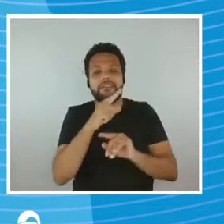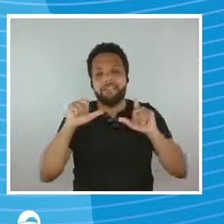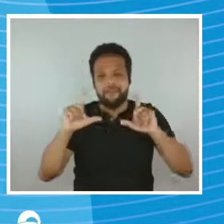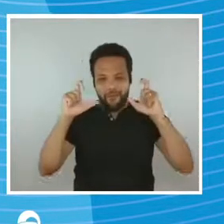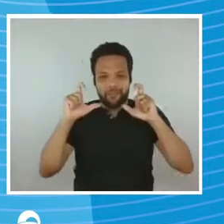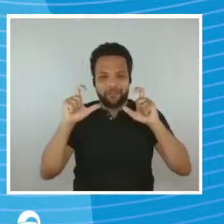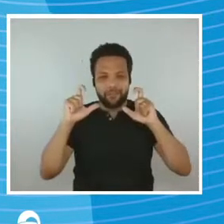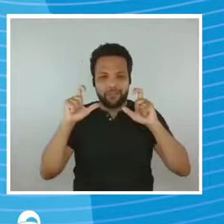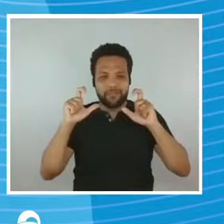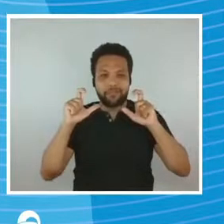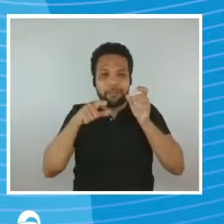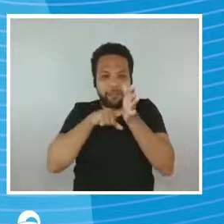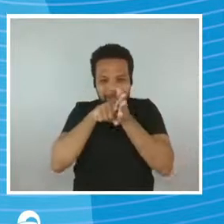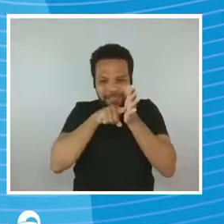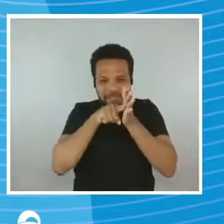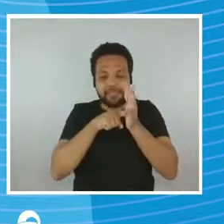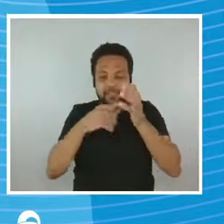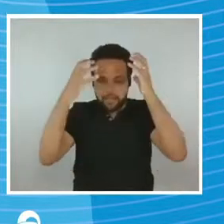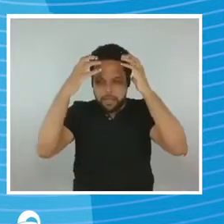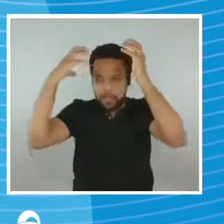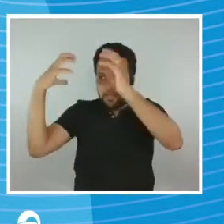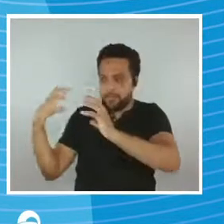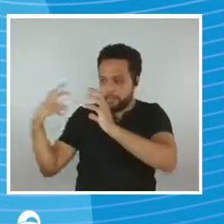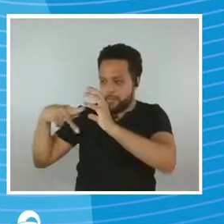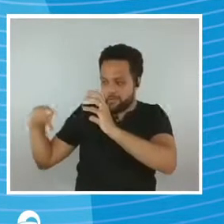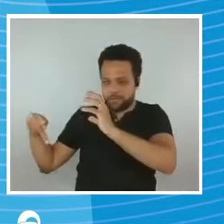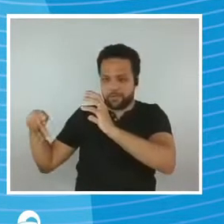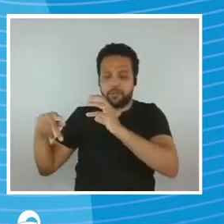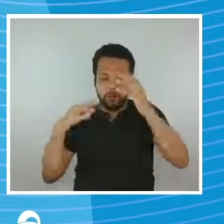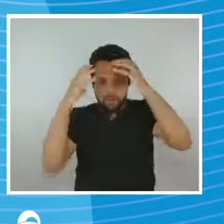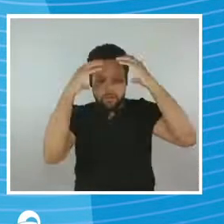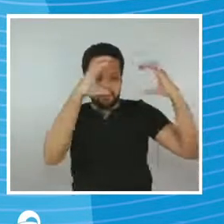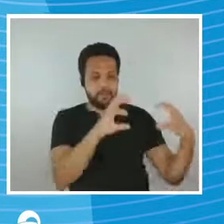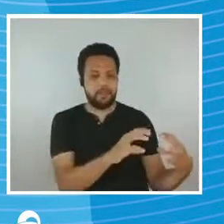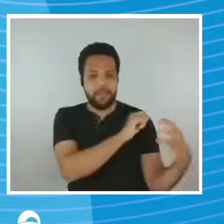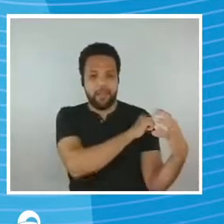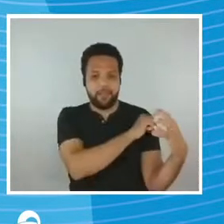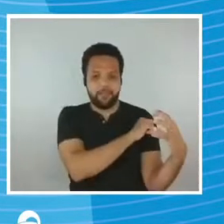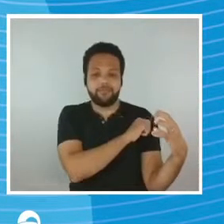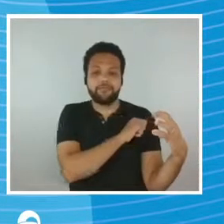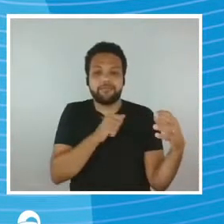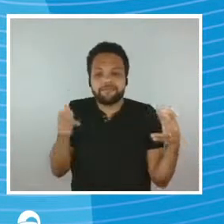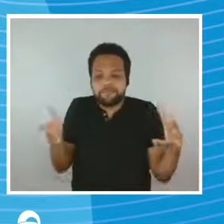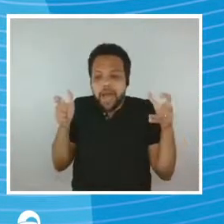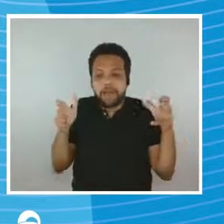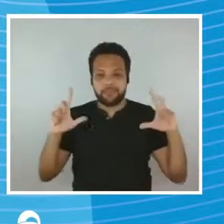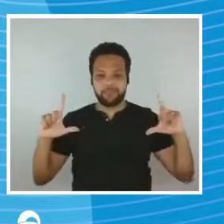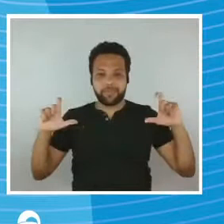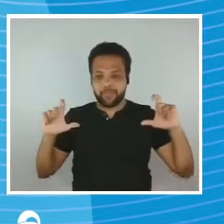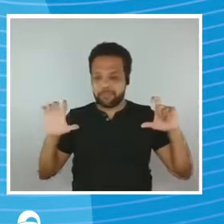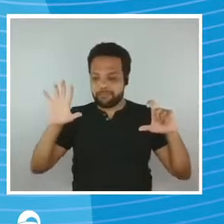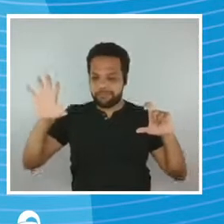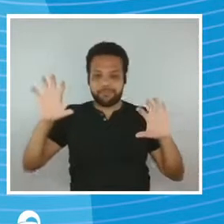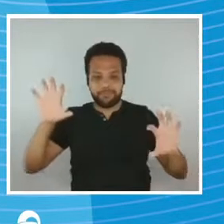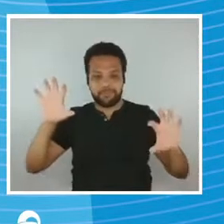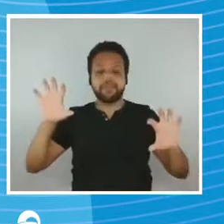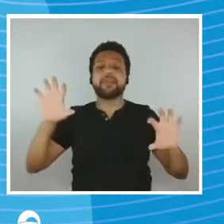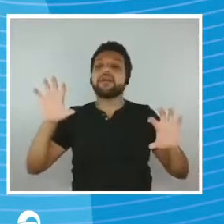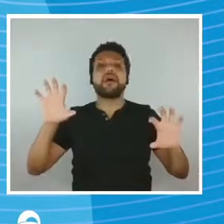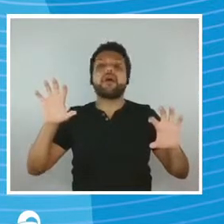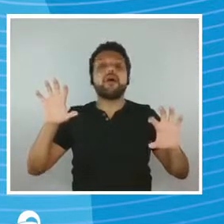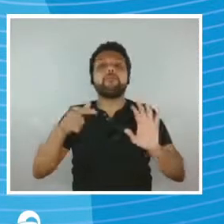aqui o da aluna, e aqui vai aparecer dinamicamente a atividade cerebral. A criança está aprendendo a somar